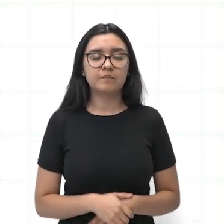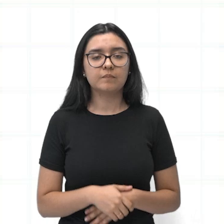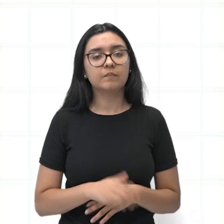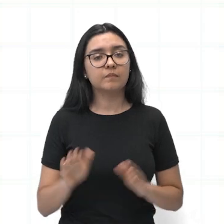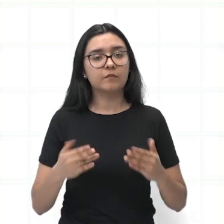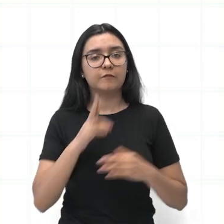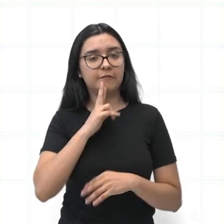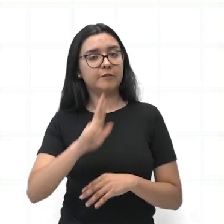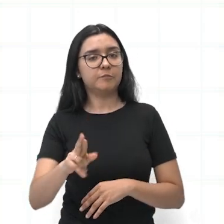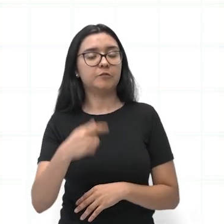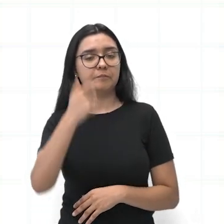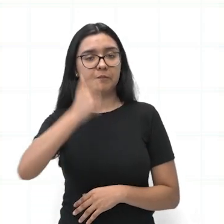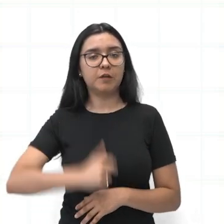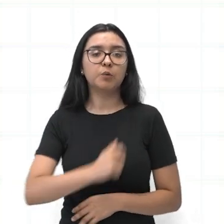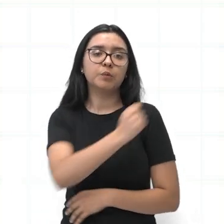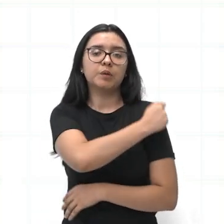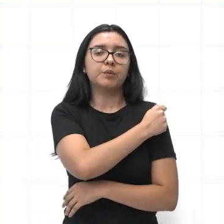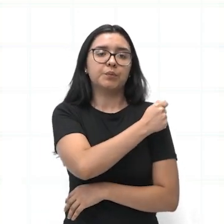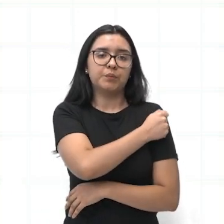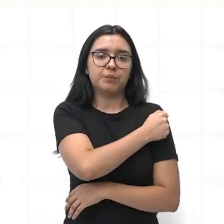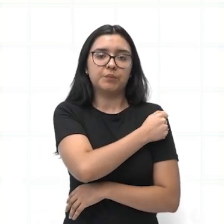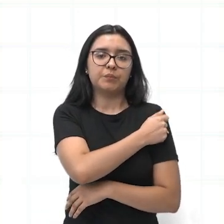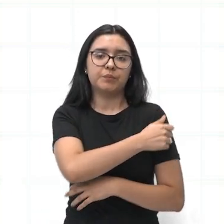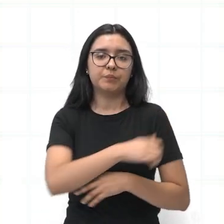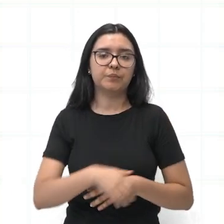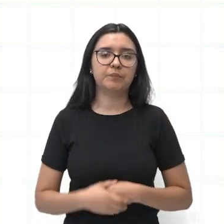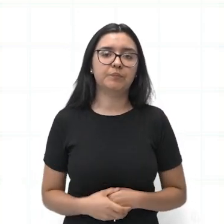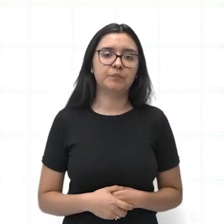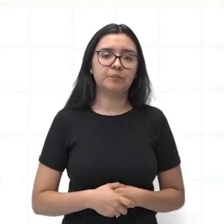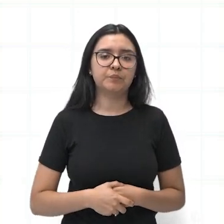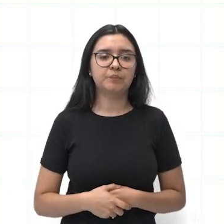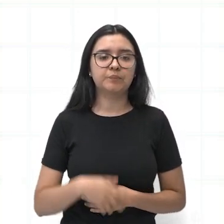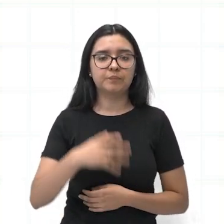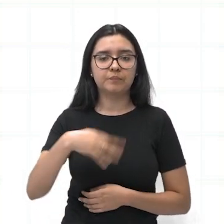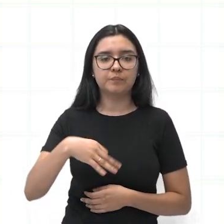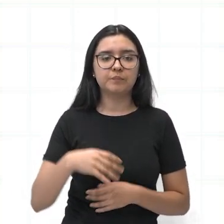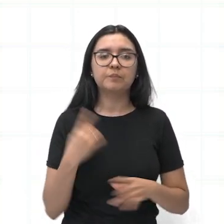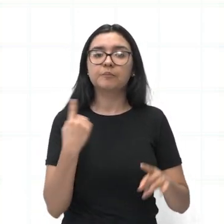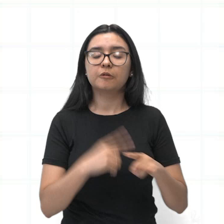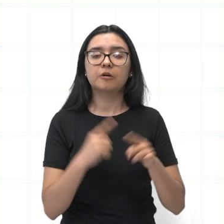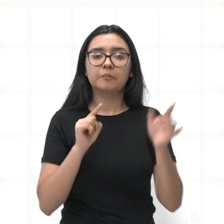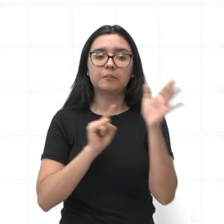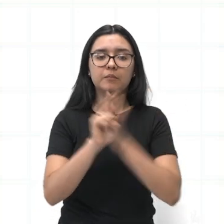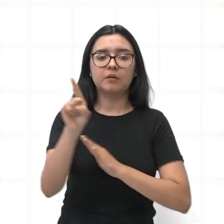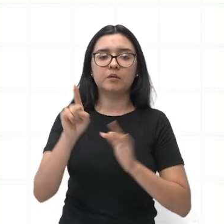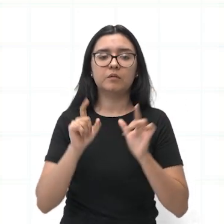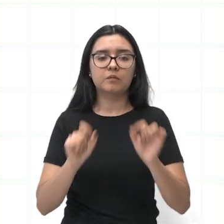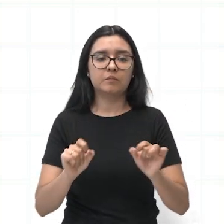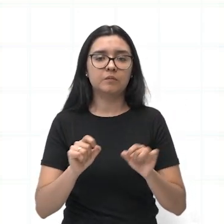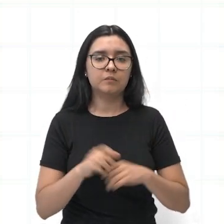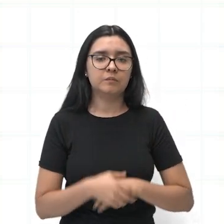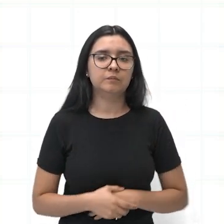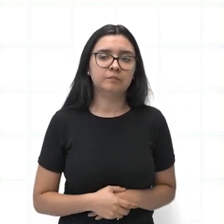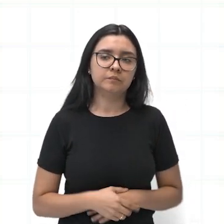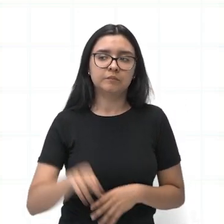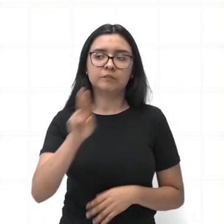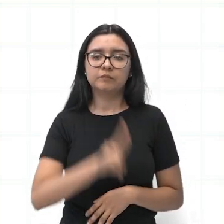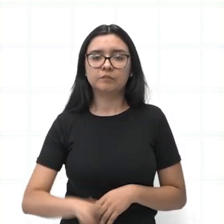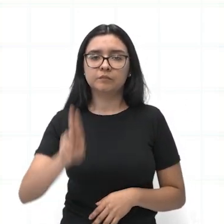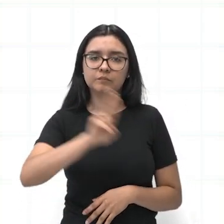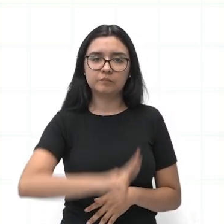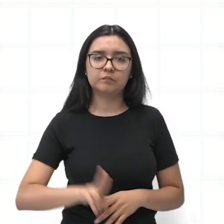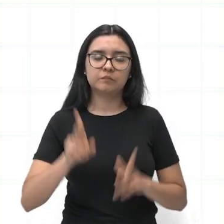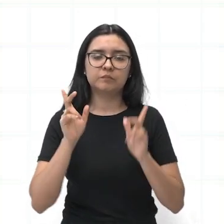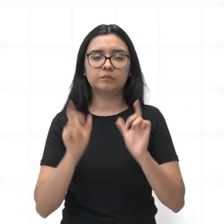a student. Eu sou estudante, tá bom? Porque essa pergunta, ela está sendo